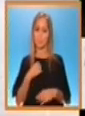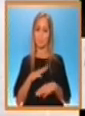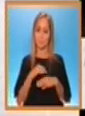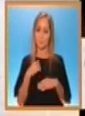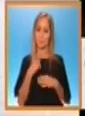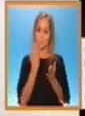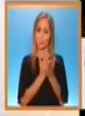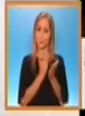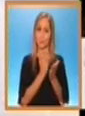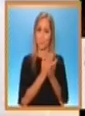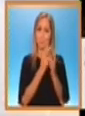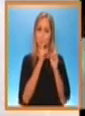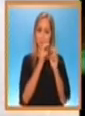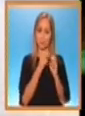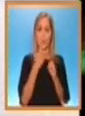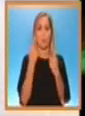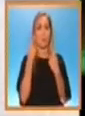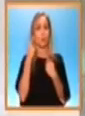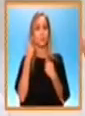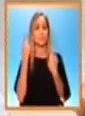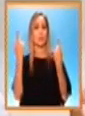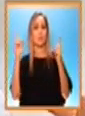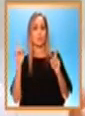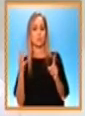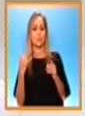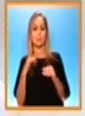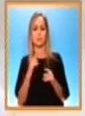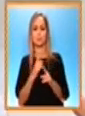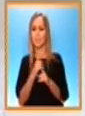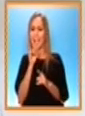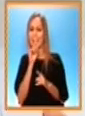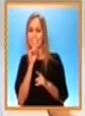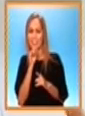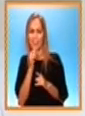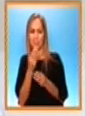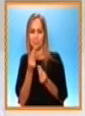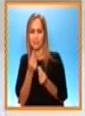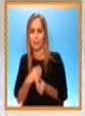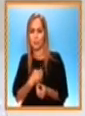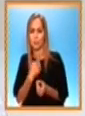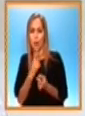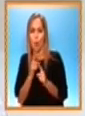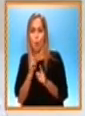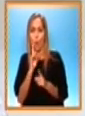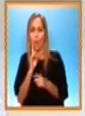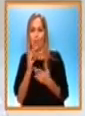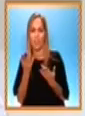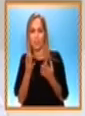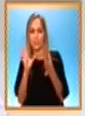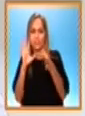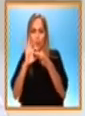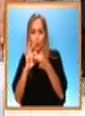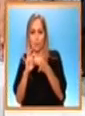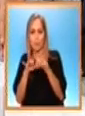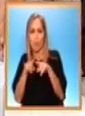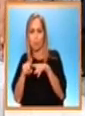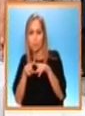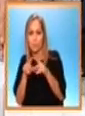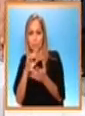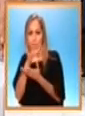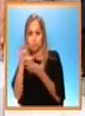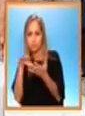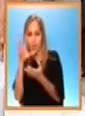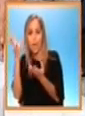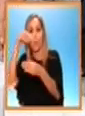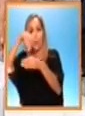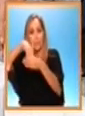uma pesquisa. Conhecia as músicas, mas não consegui perceber porque é que eles estão a cantar sobre isto. O que é que isto significa? e foi importante. O enquadramento político também da altura, não é? Claro.